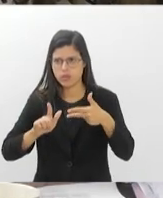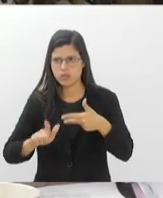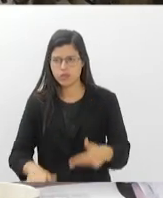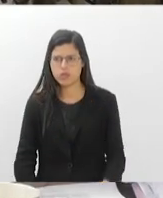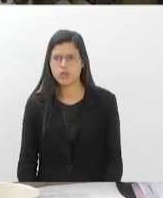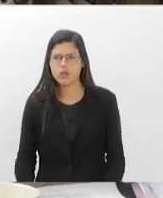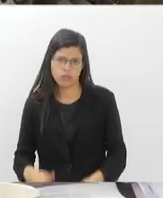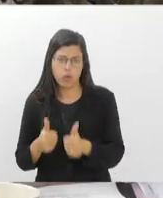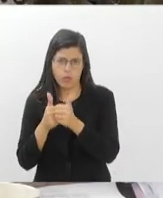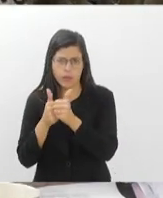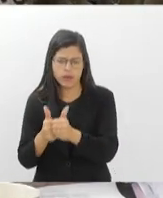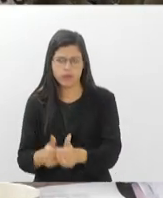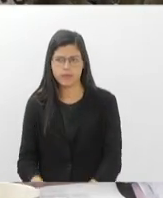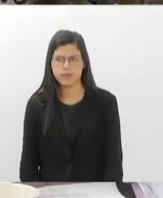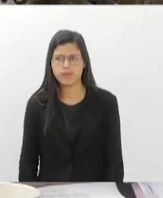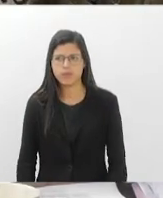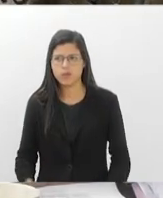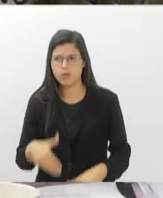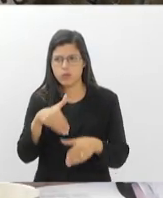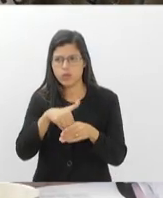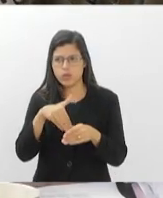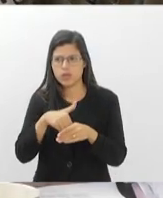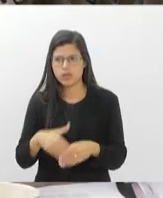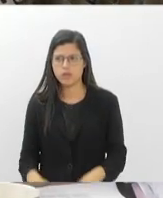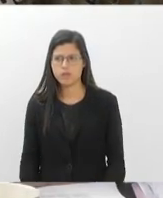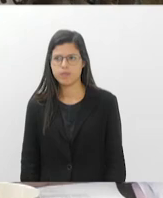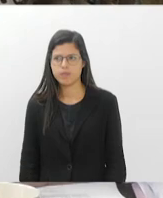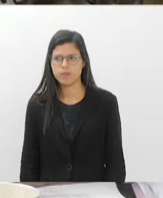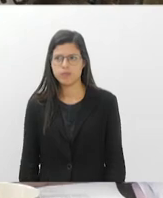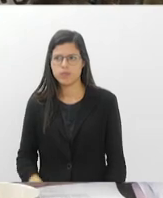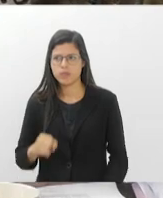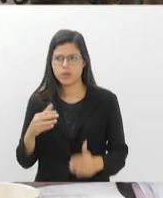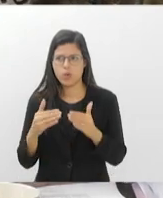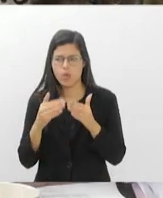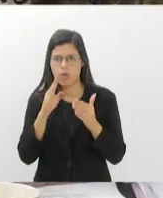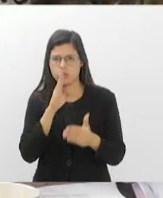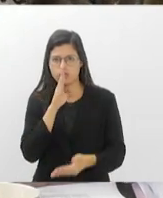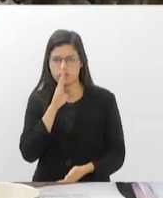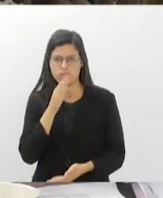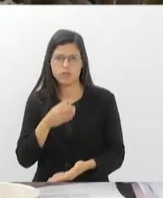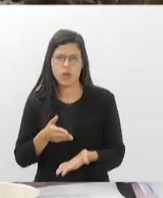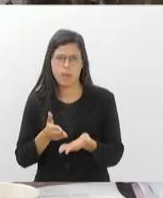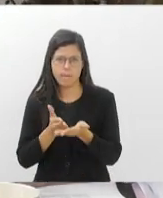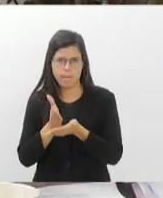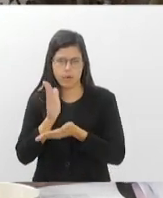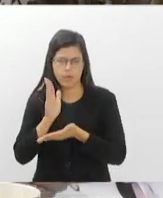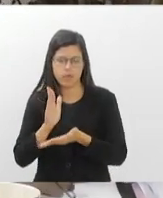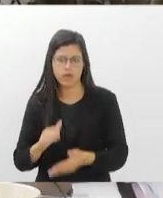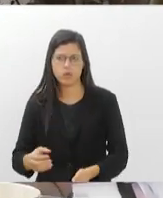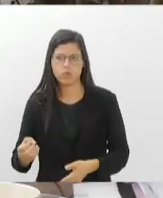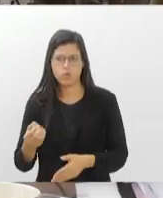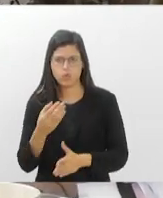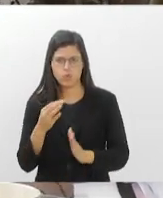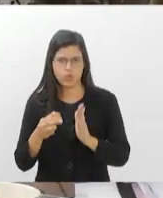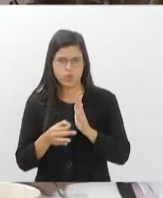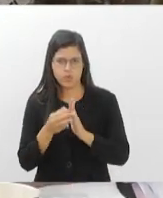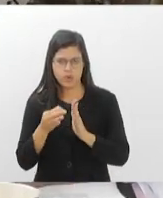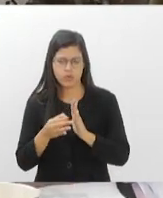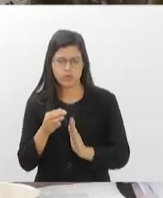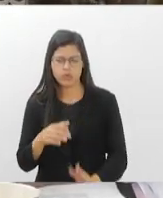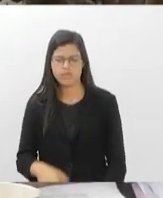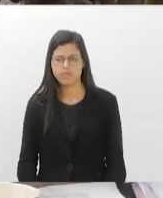acompanhando. Em votação, os senhores que aprovam permaneçam como estão. Aprovado o novo parecer do deputado Rodrigo